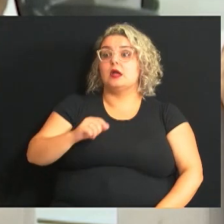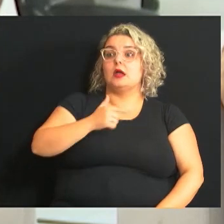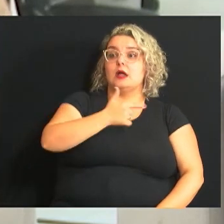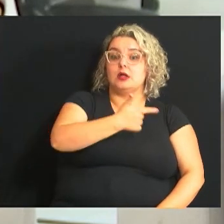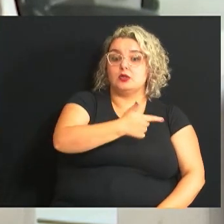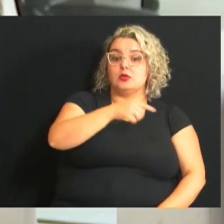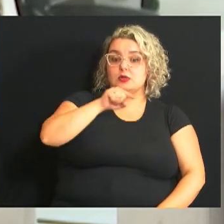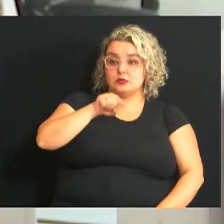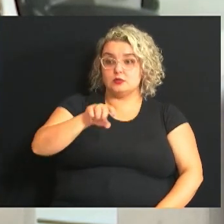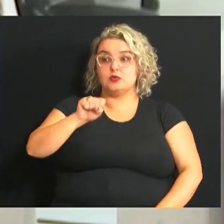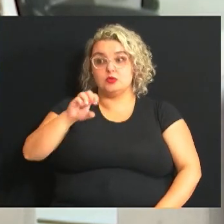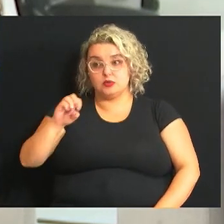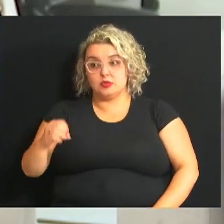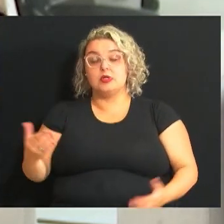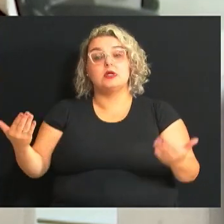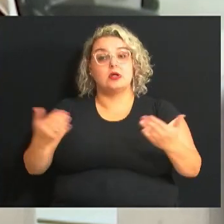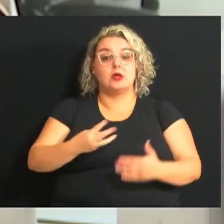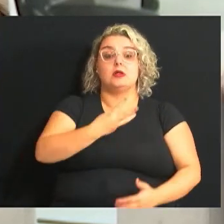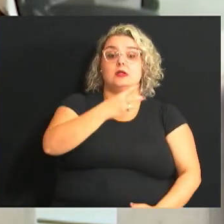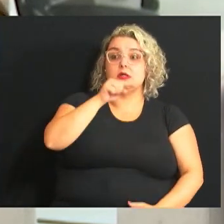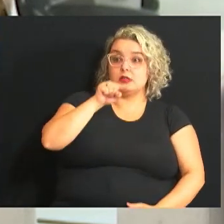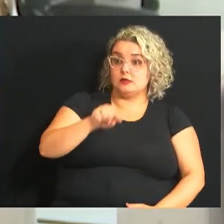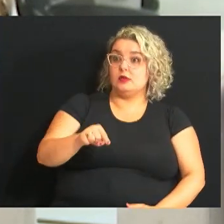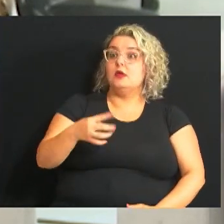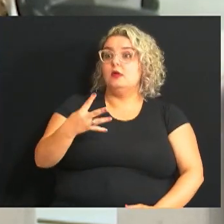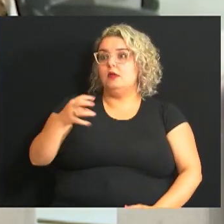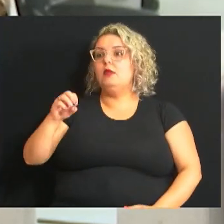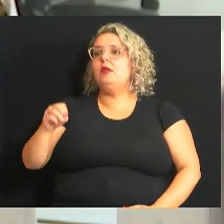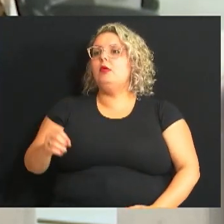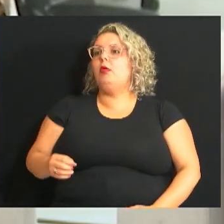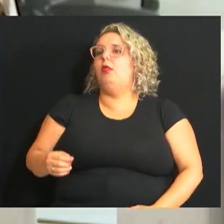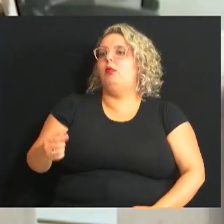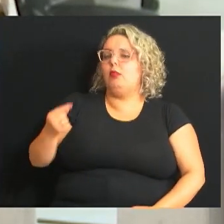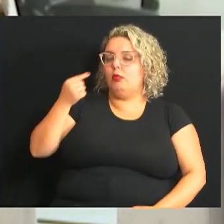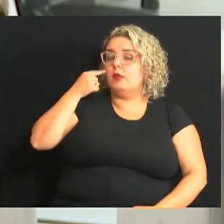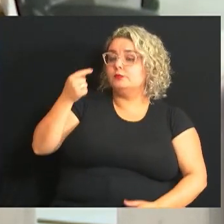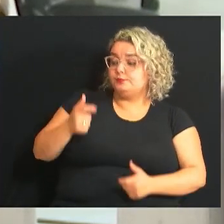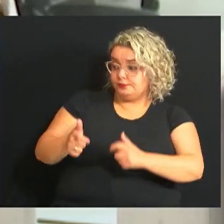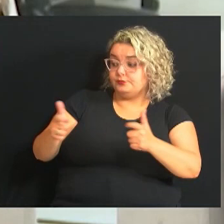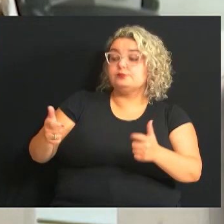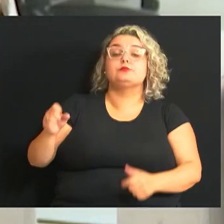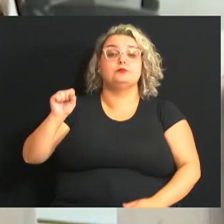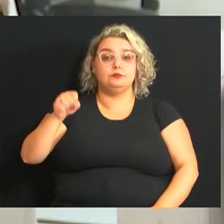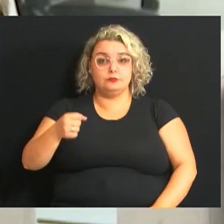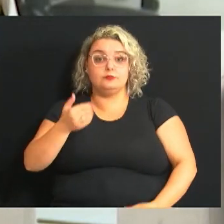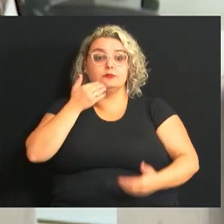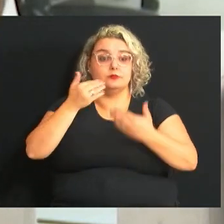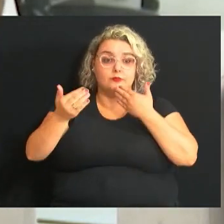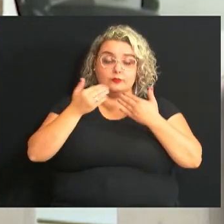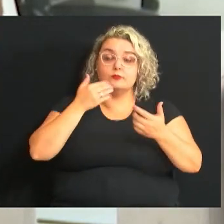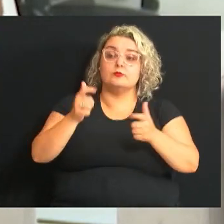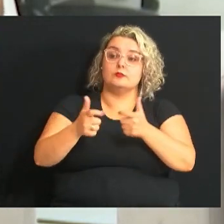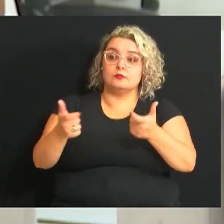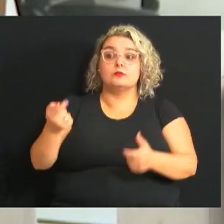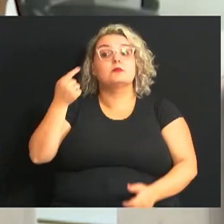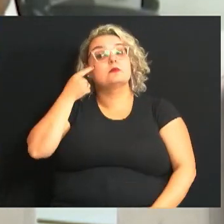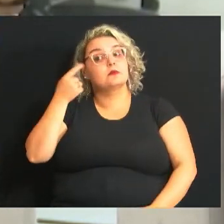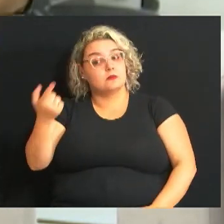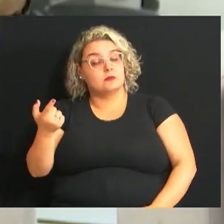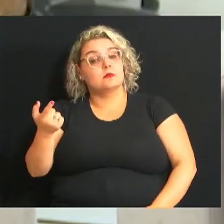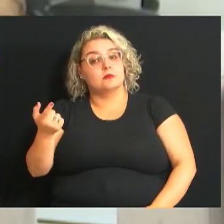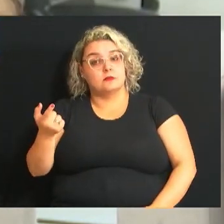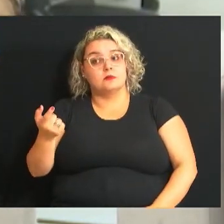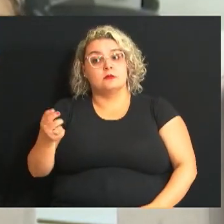agora 3.400 candidatos. A tendência é só crescer, né, professor? Há uma demanda muito grande, o que eu acho que a gente tem que pensar do ponto de vista de uma